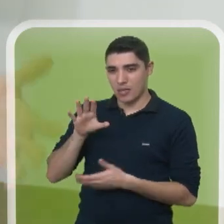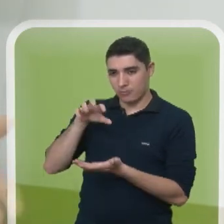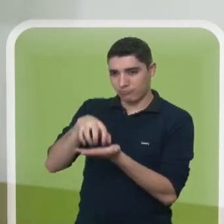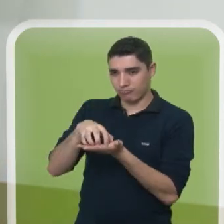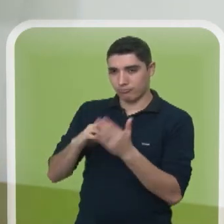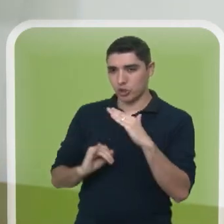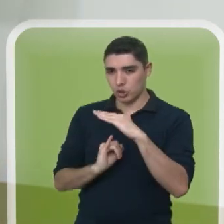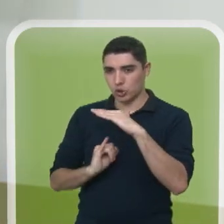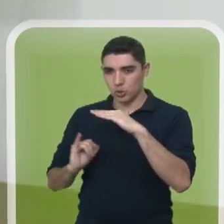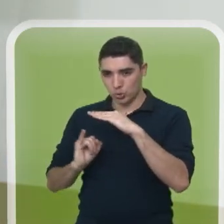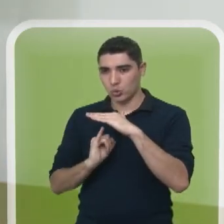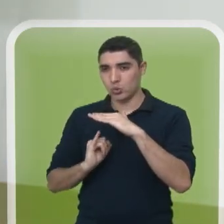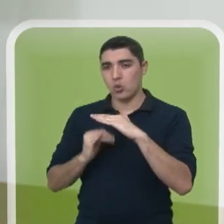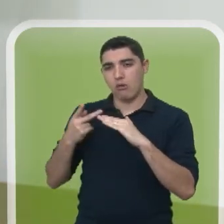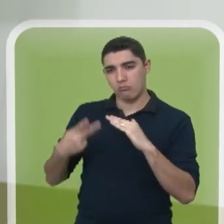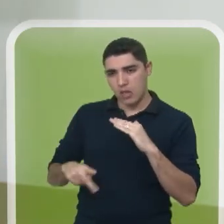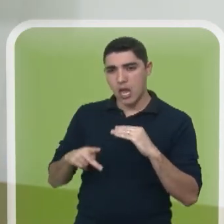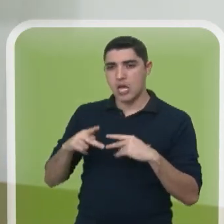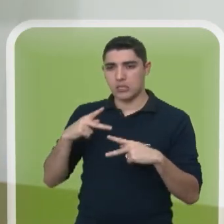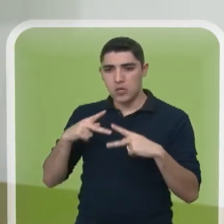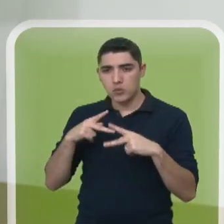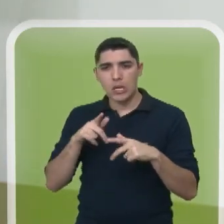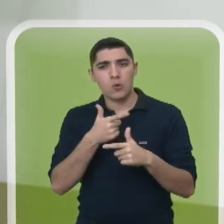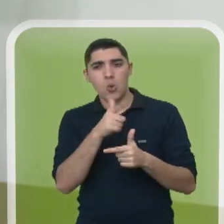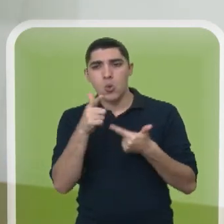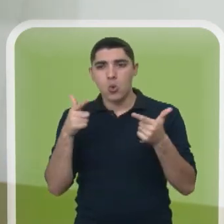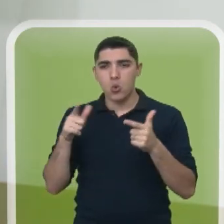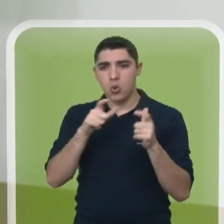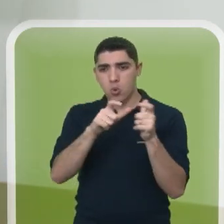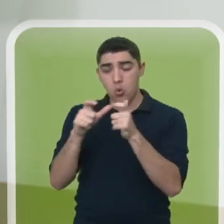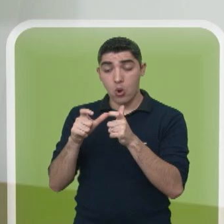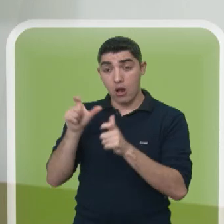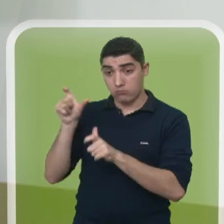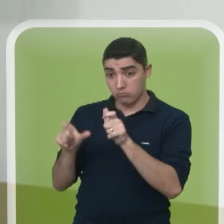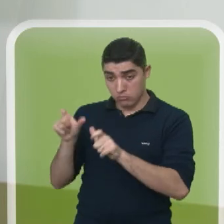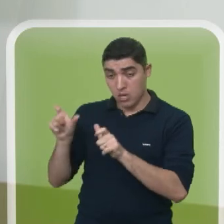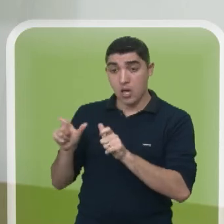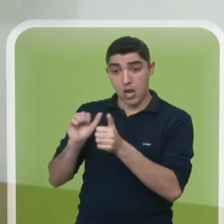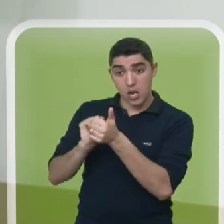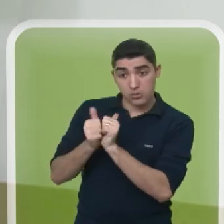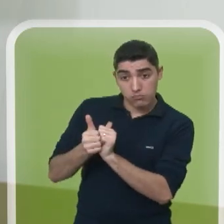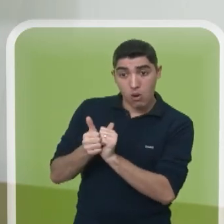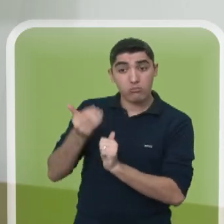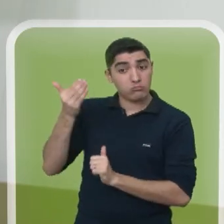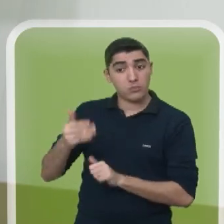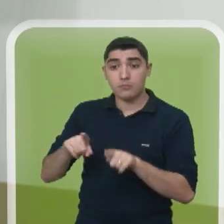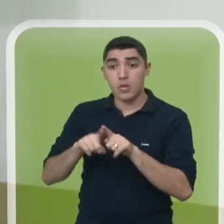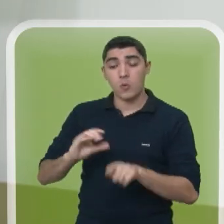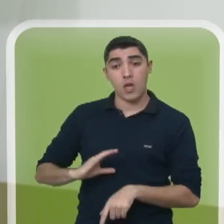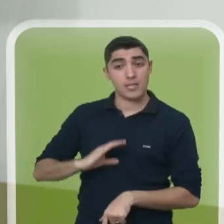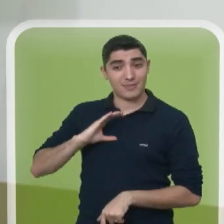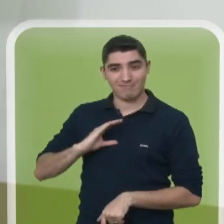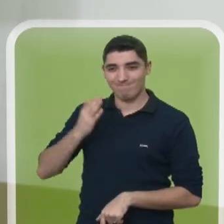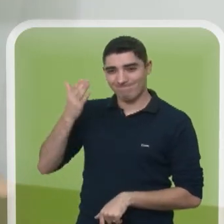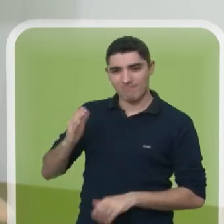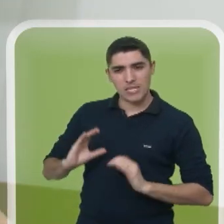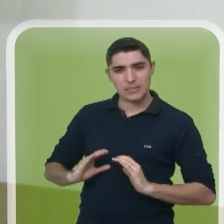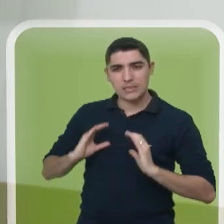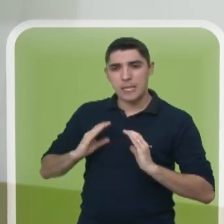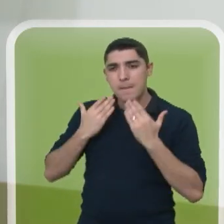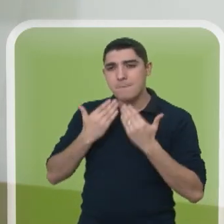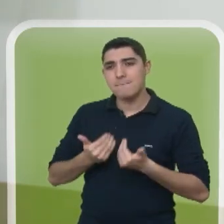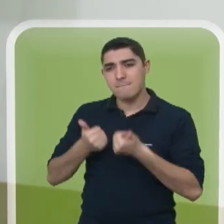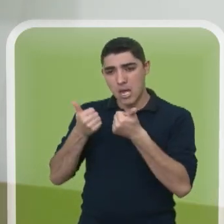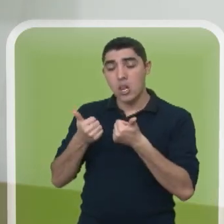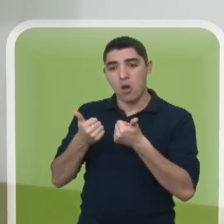institutos como esse na cidade, em várias cidades, é que além de formar atletas, forma cidadão. É um clichê, mas assim, se